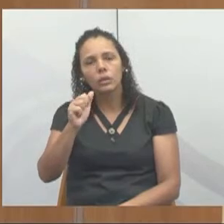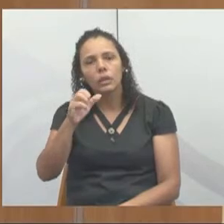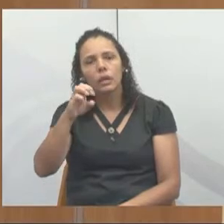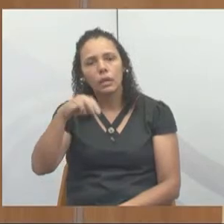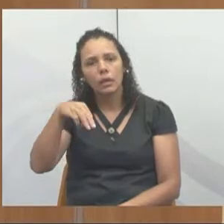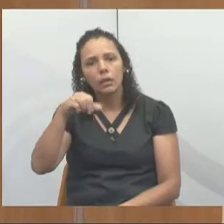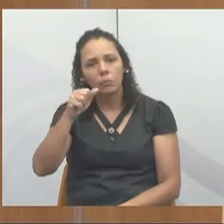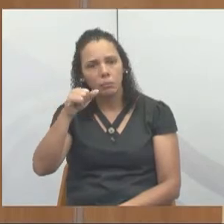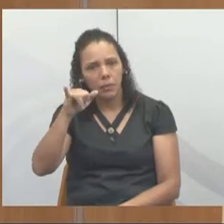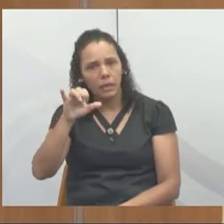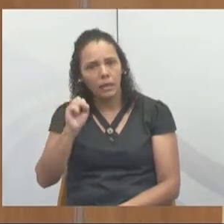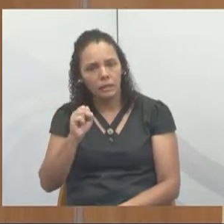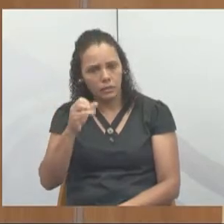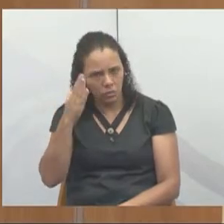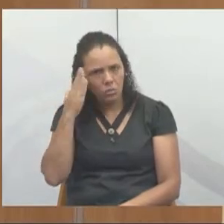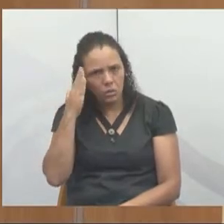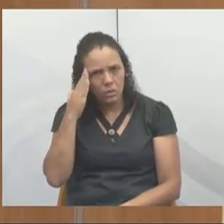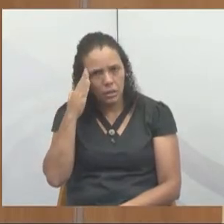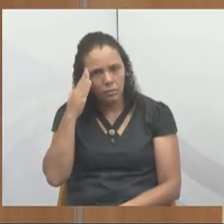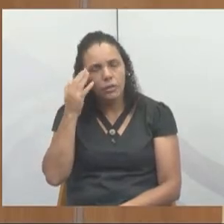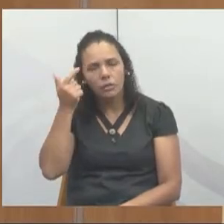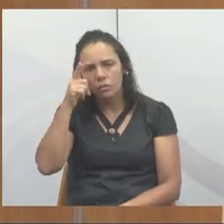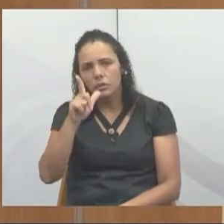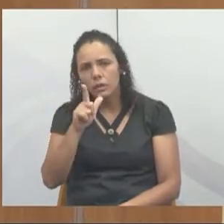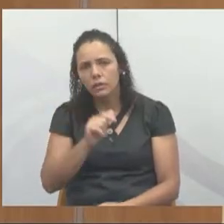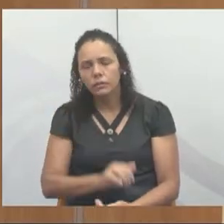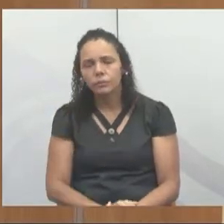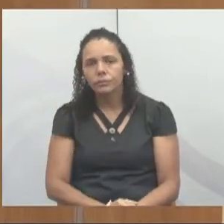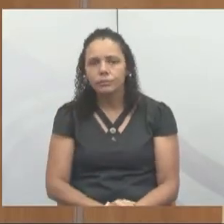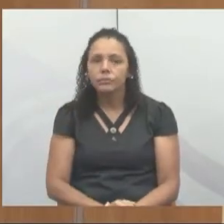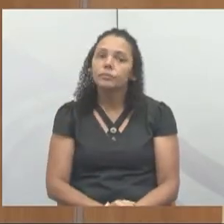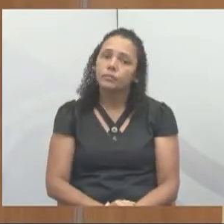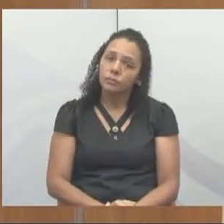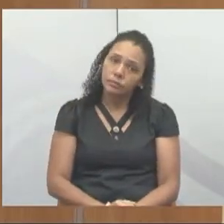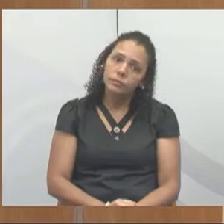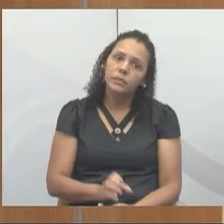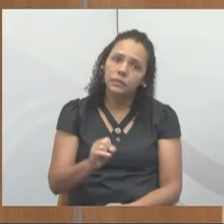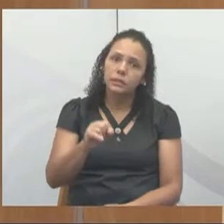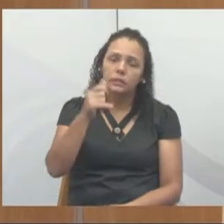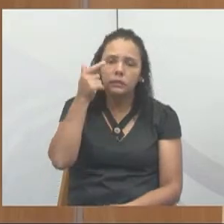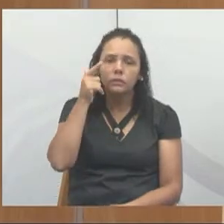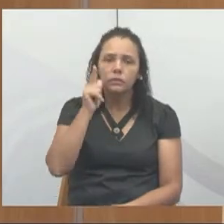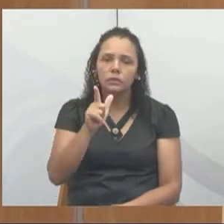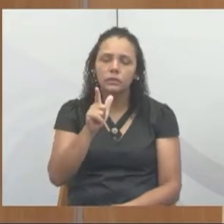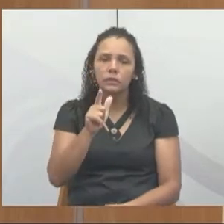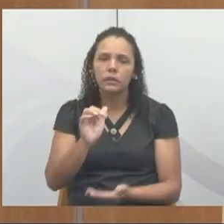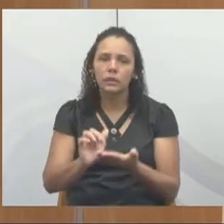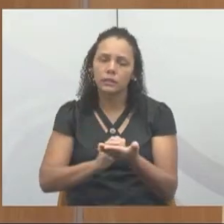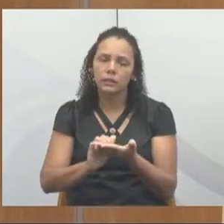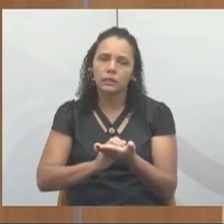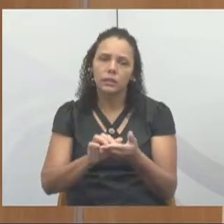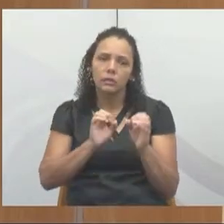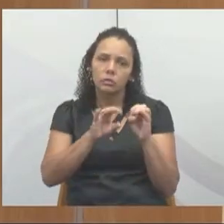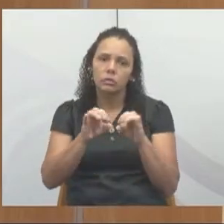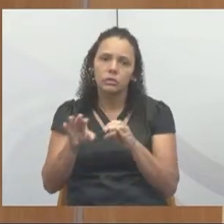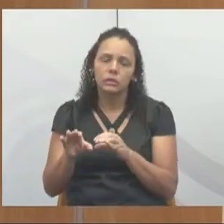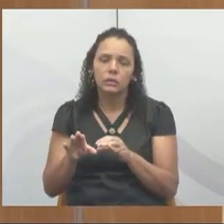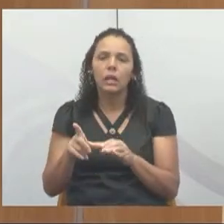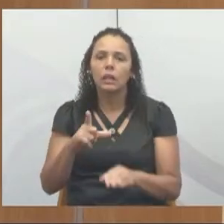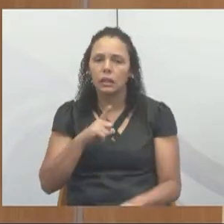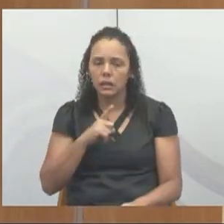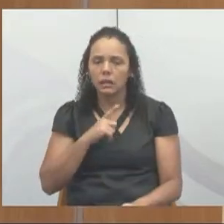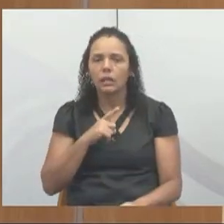Educamais é da Secretaria de Educação, não sei se está nos projetos dela, mas existe disponibilidade orçamentária para fazer